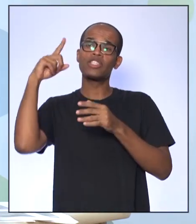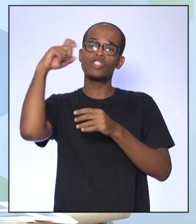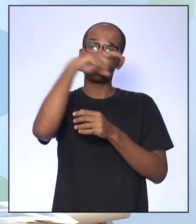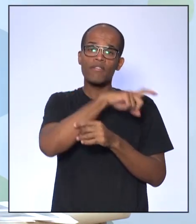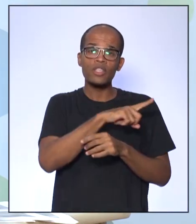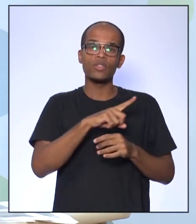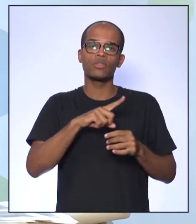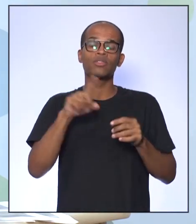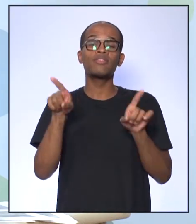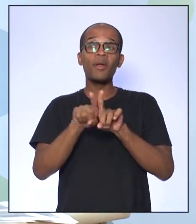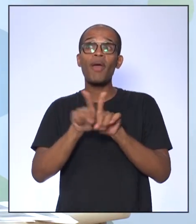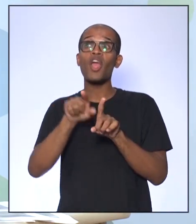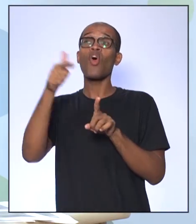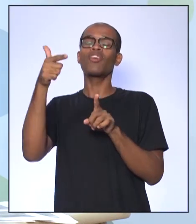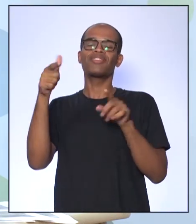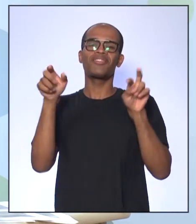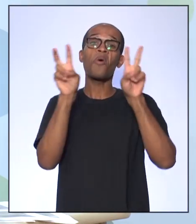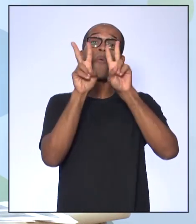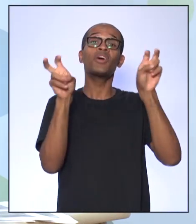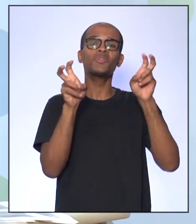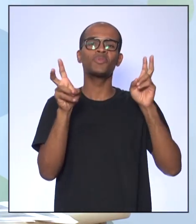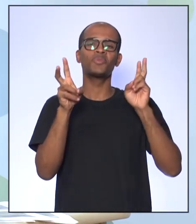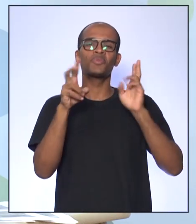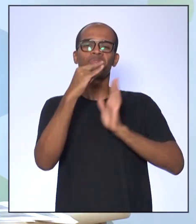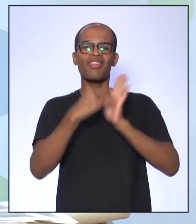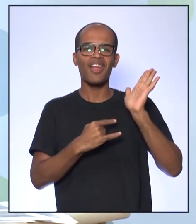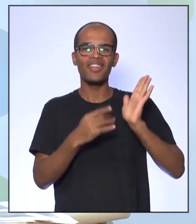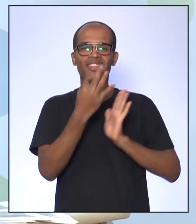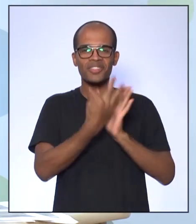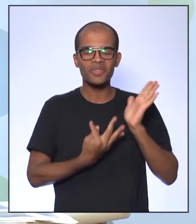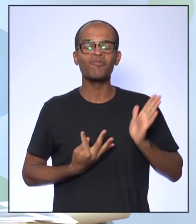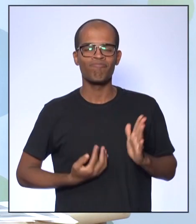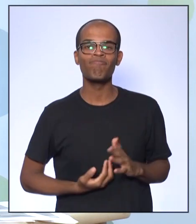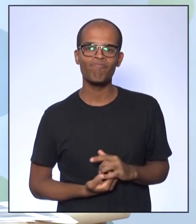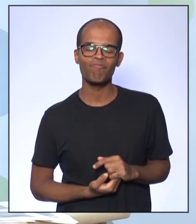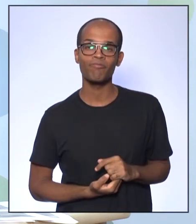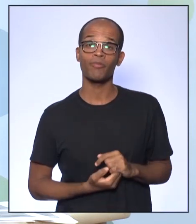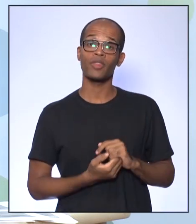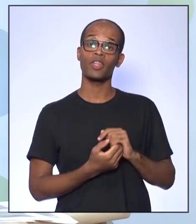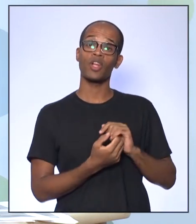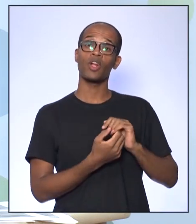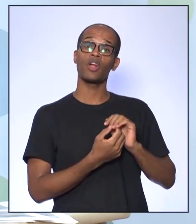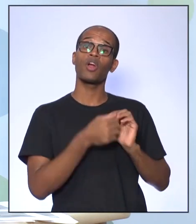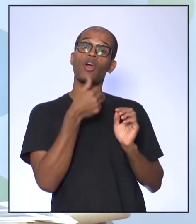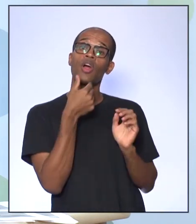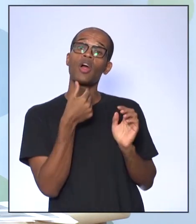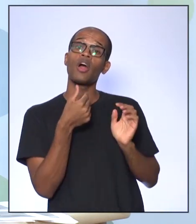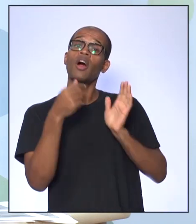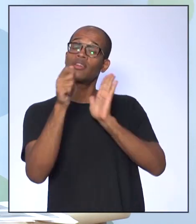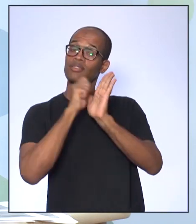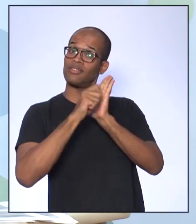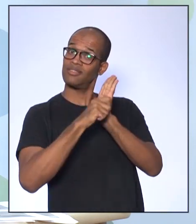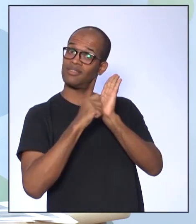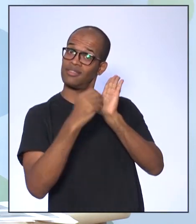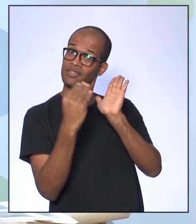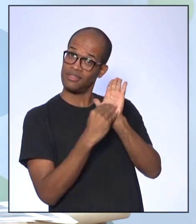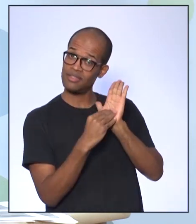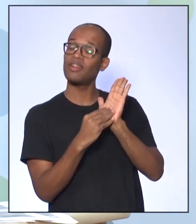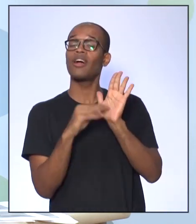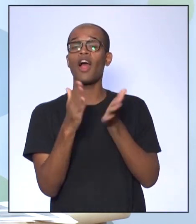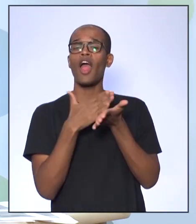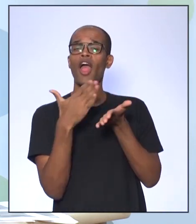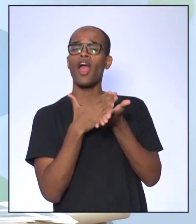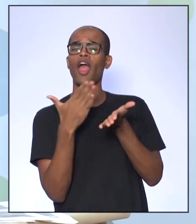o assunto, né, do texto, né? Na realidade, do que trata o Triste Fim de Policarpo Quaresma, né? Esse grande livro